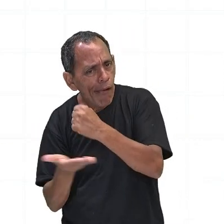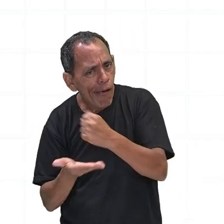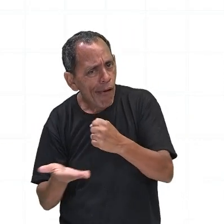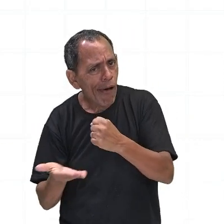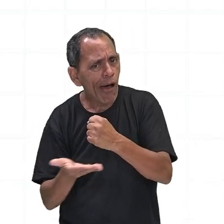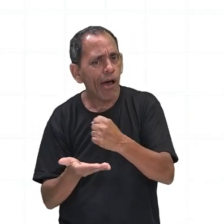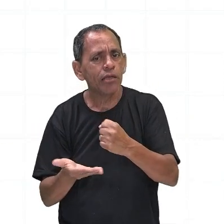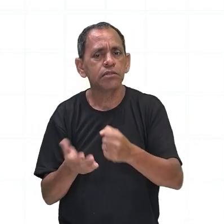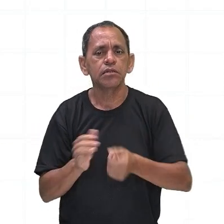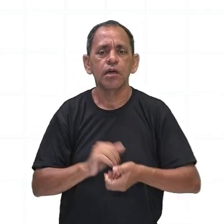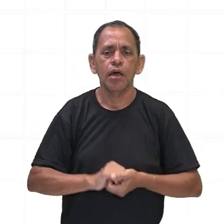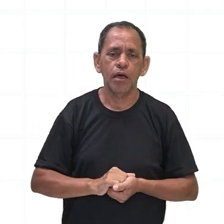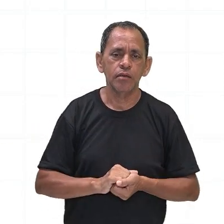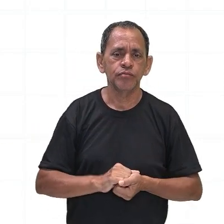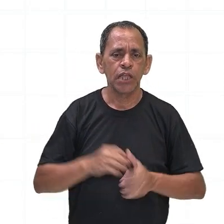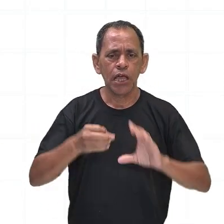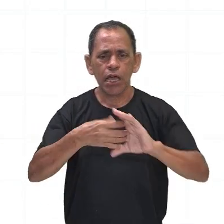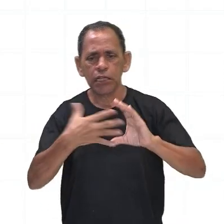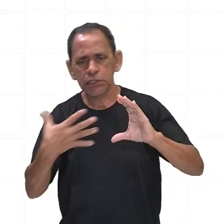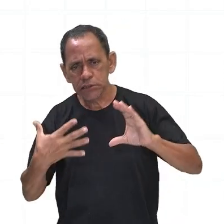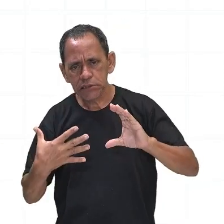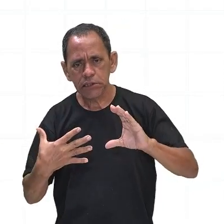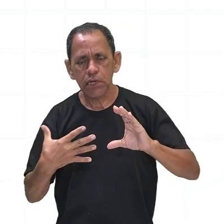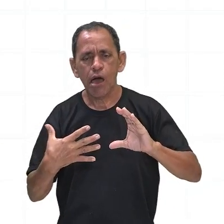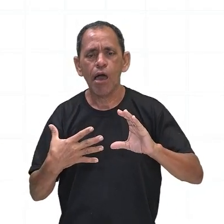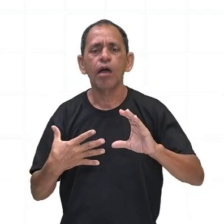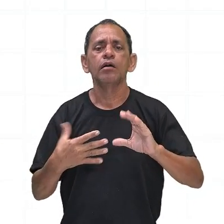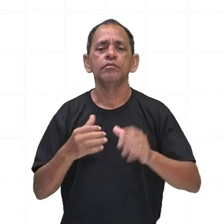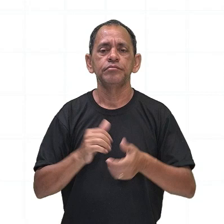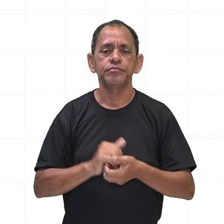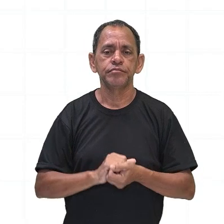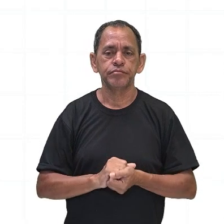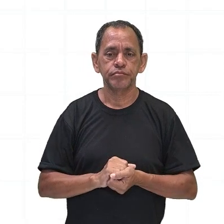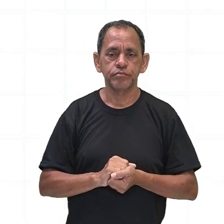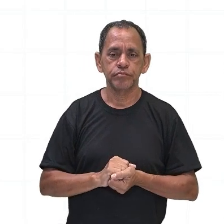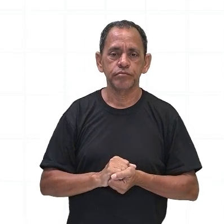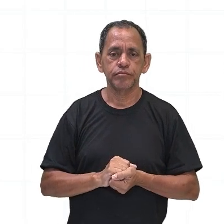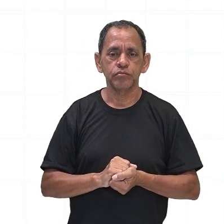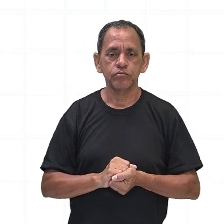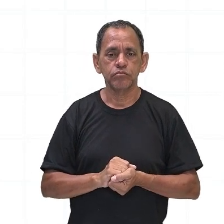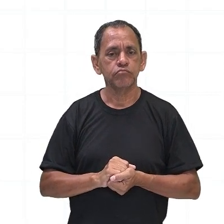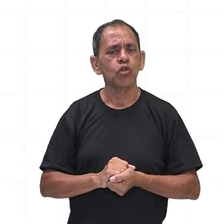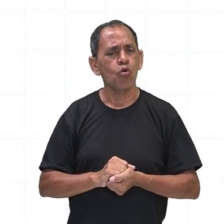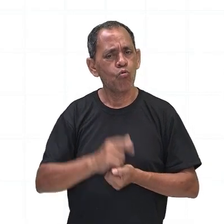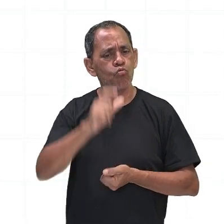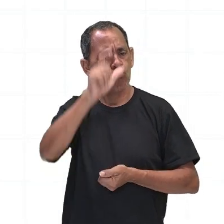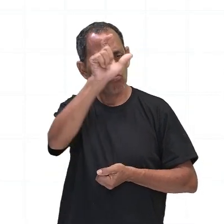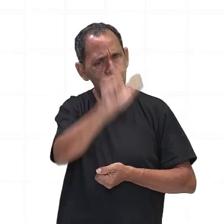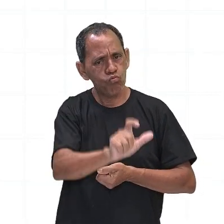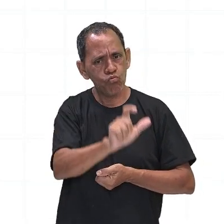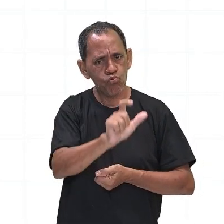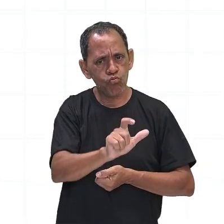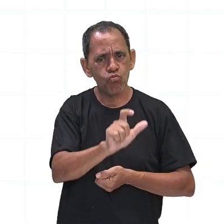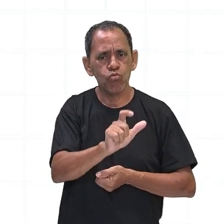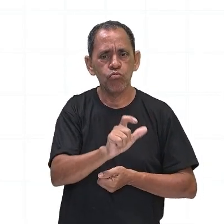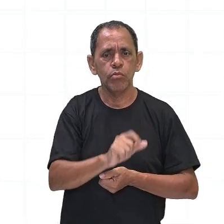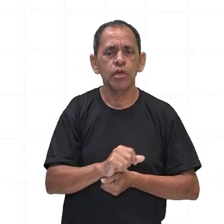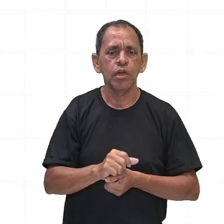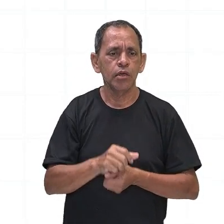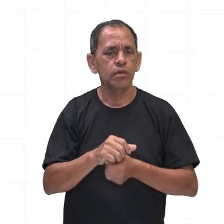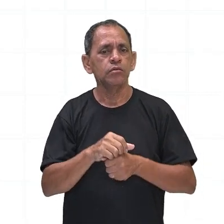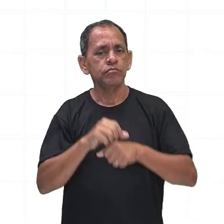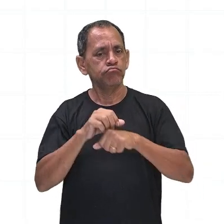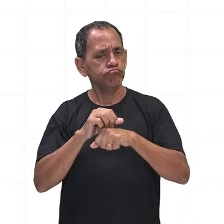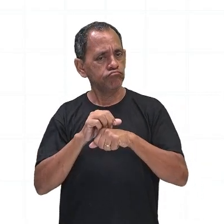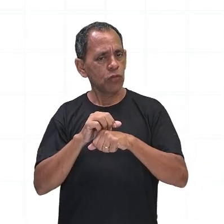um ser, determinar os substantivos, exprimir algumas circunstâncias, certo? Alguma circunstância.